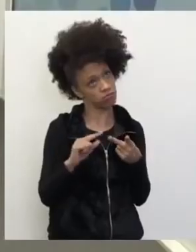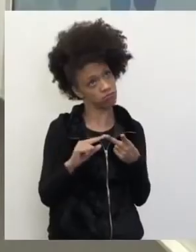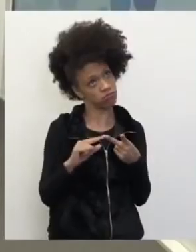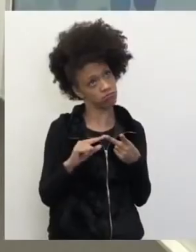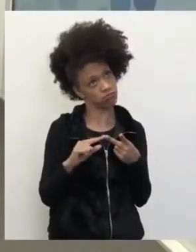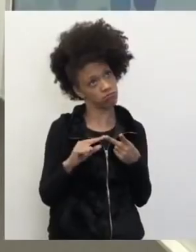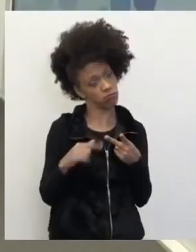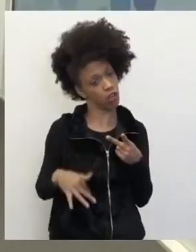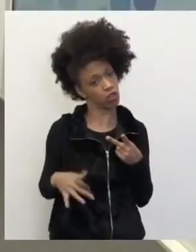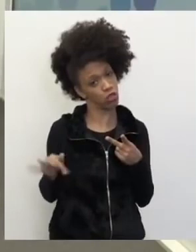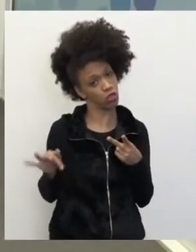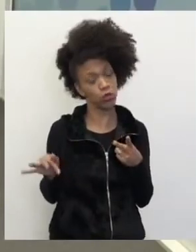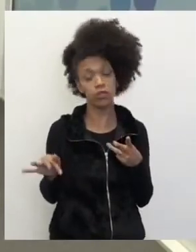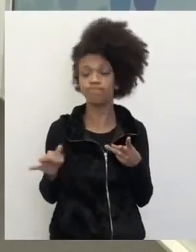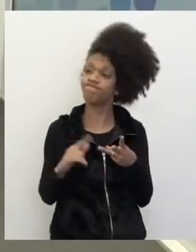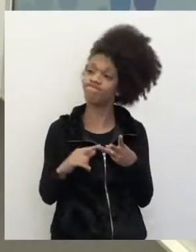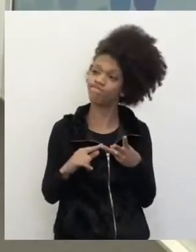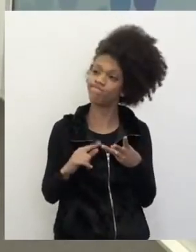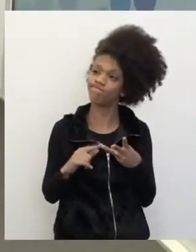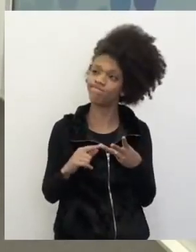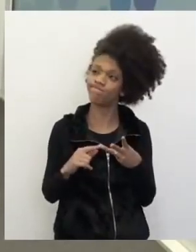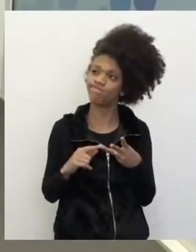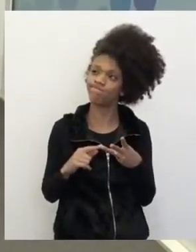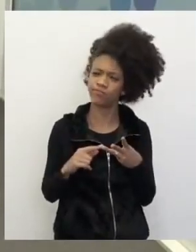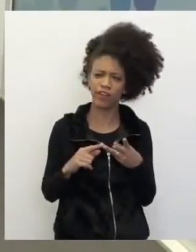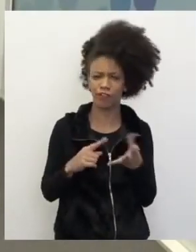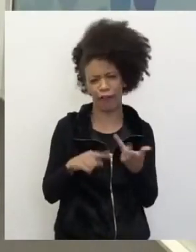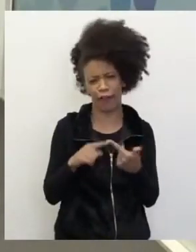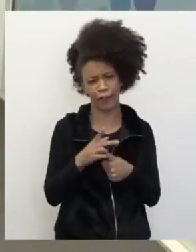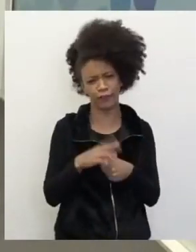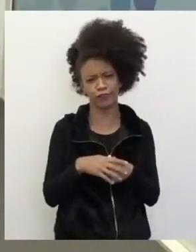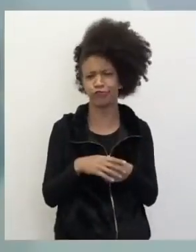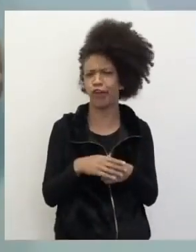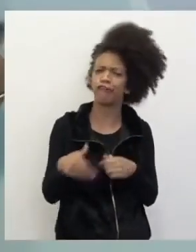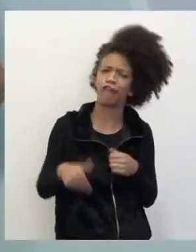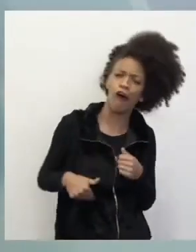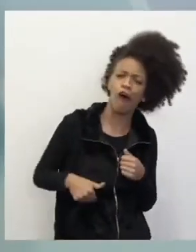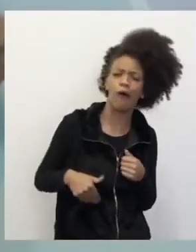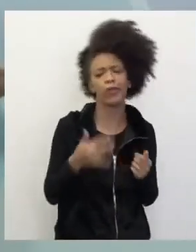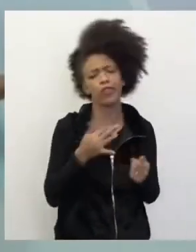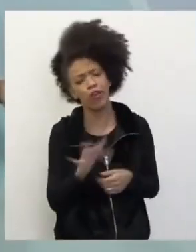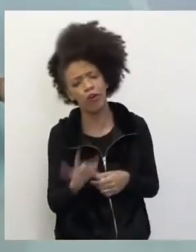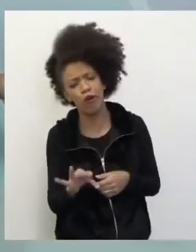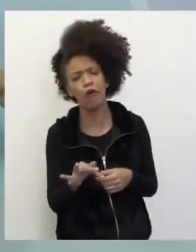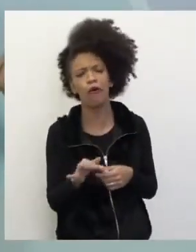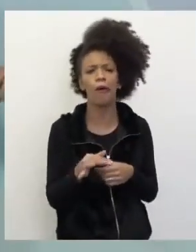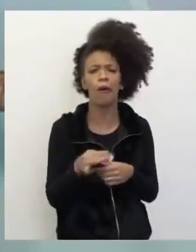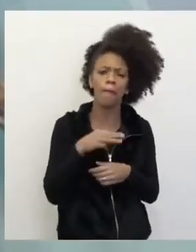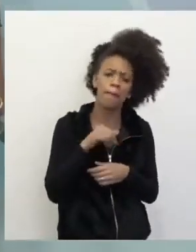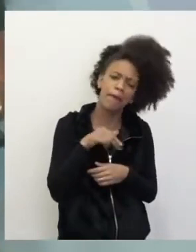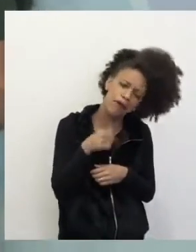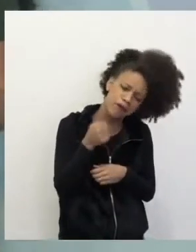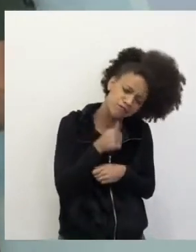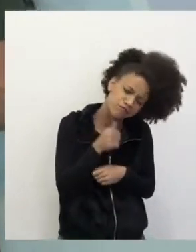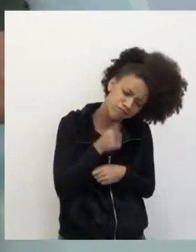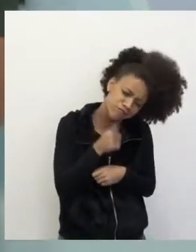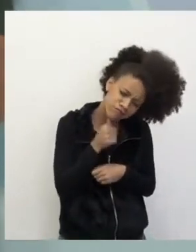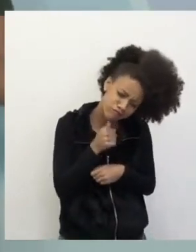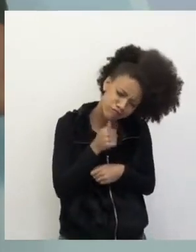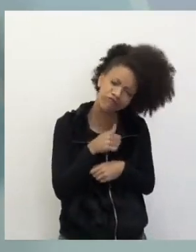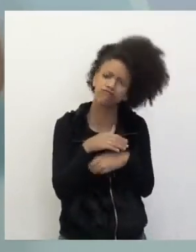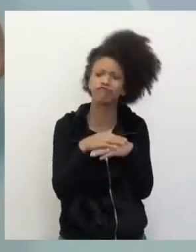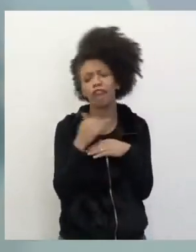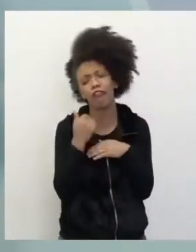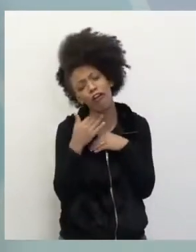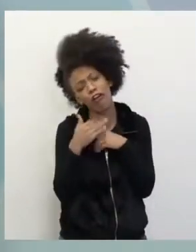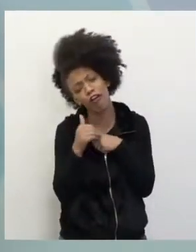mais? Choram de... poderia colocar várias. Chora de fome, chora de dor, chora de manha, não é? Então, eles choram